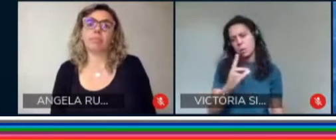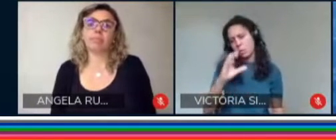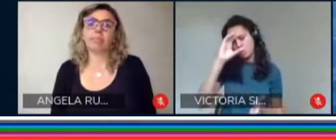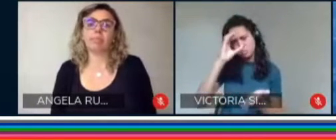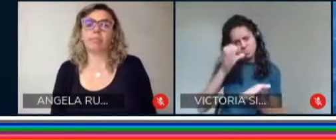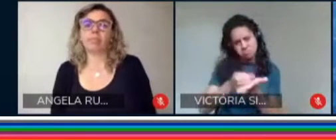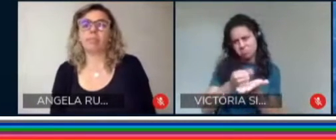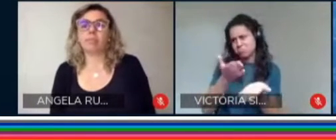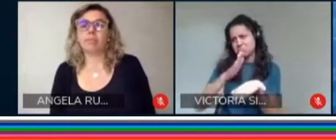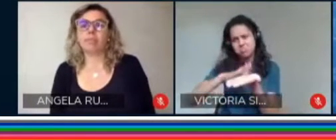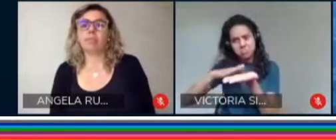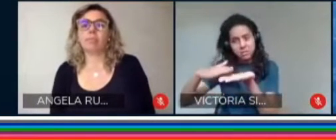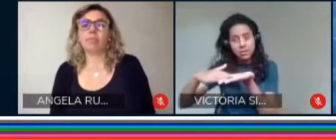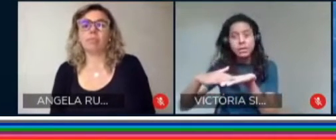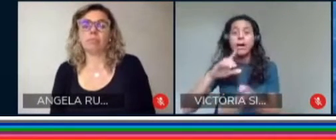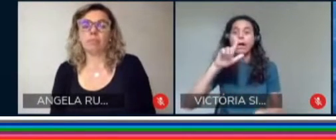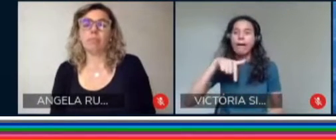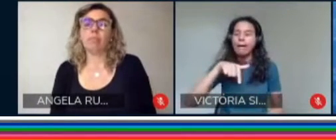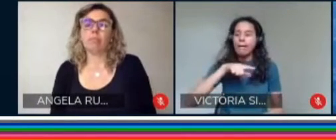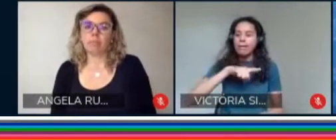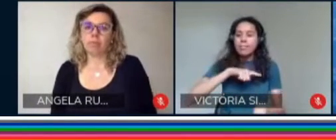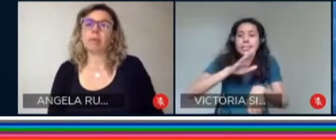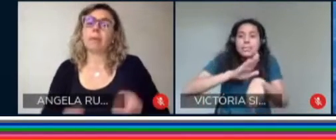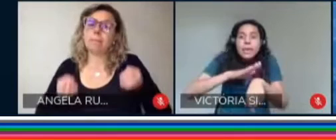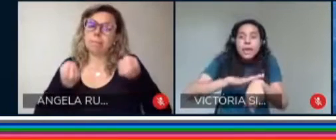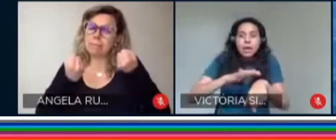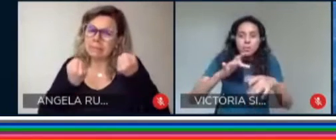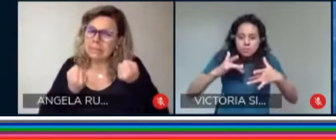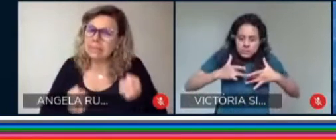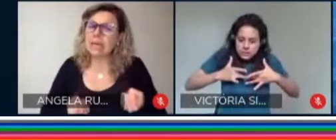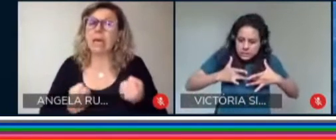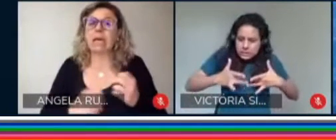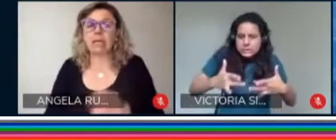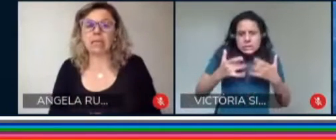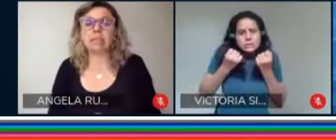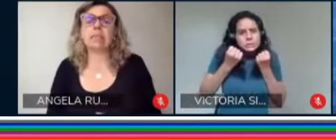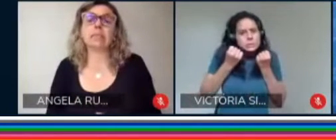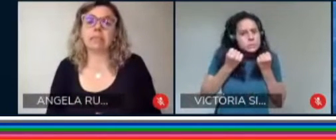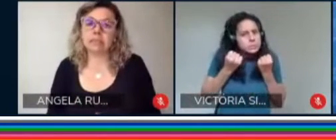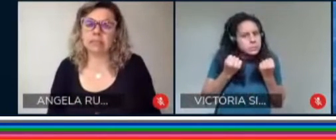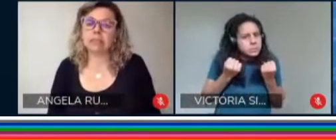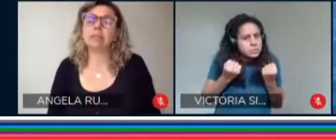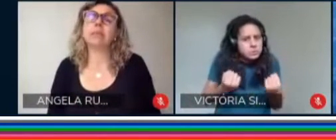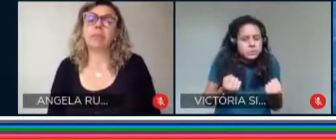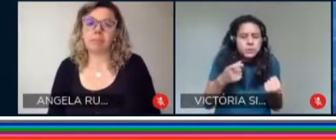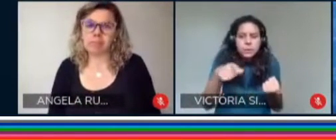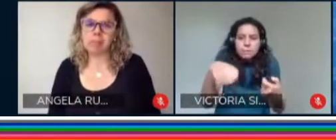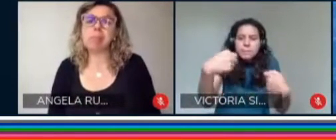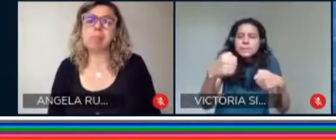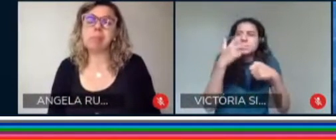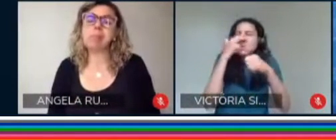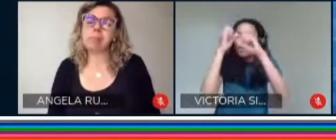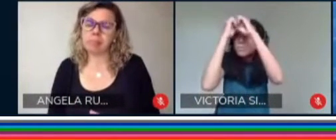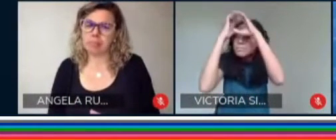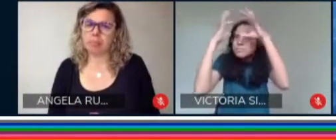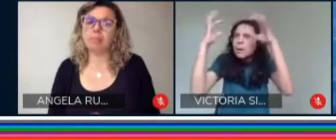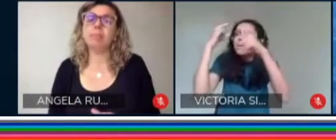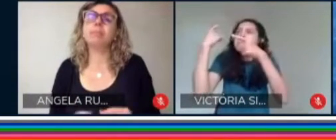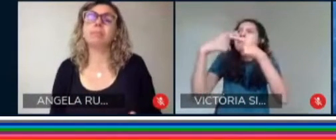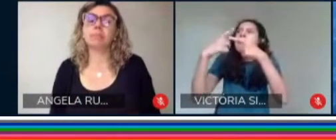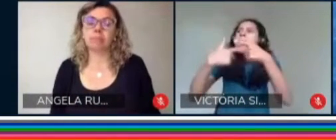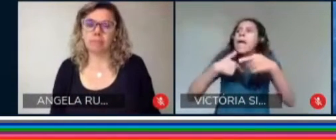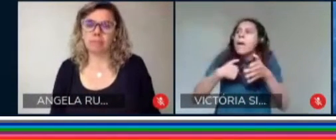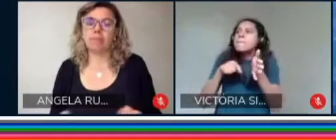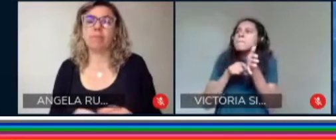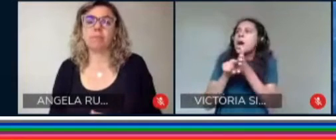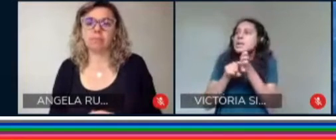eles. Então é interessante que a justificativa te dê essa, né, que seja satisfatória para você,